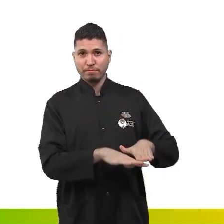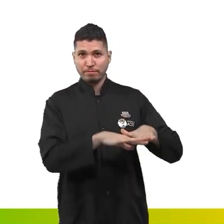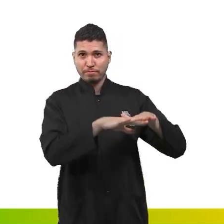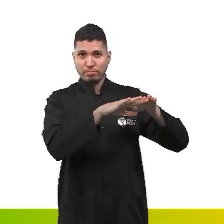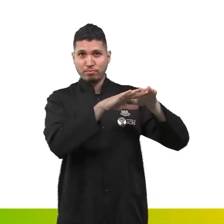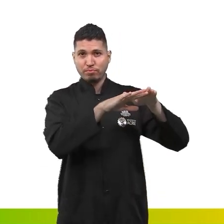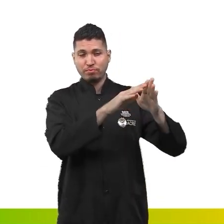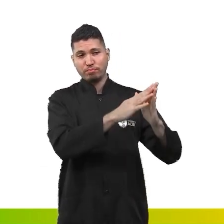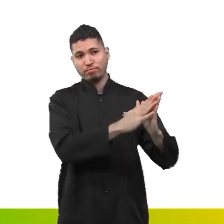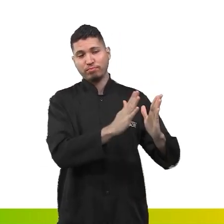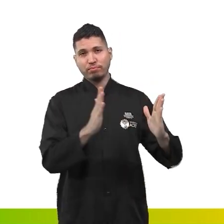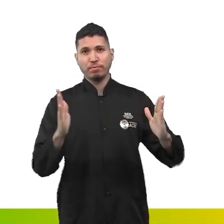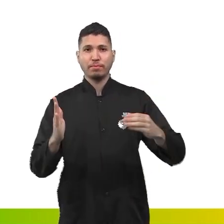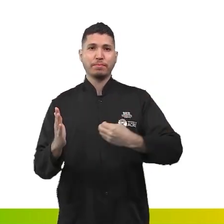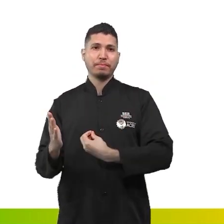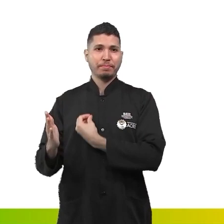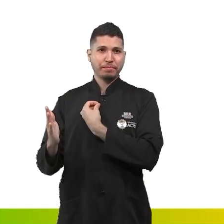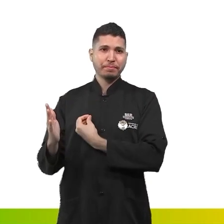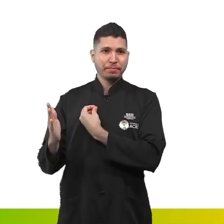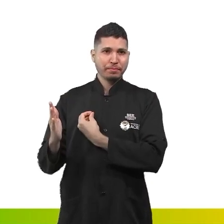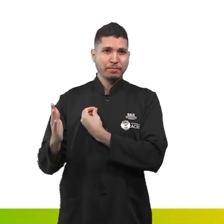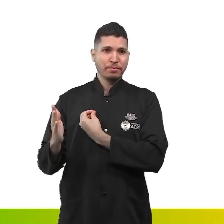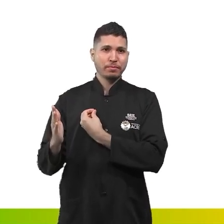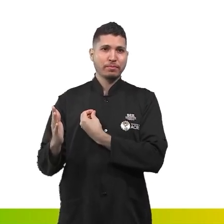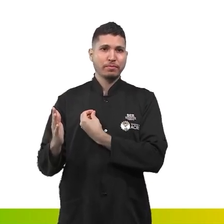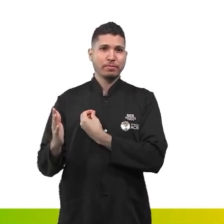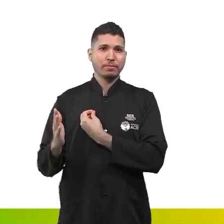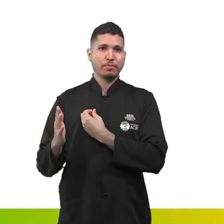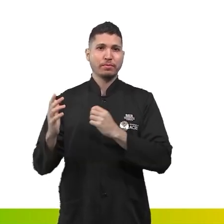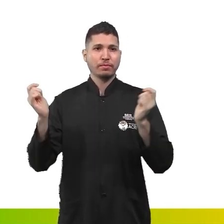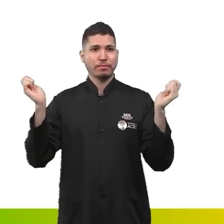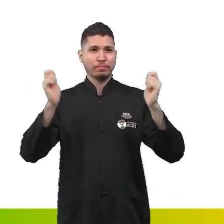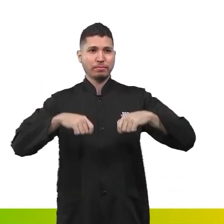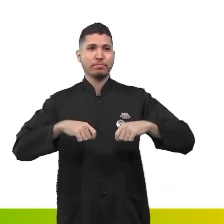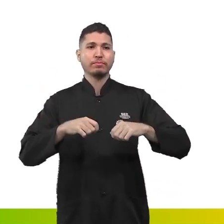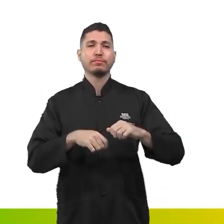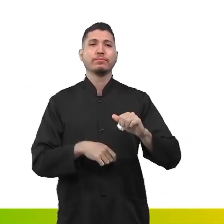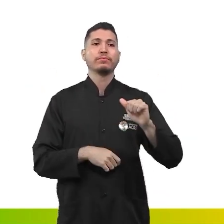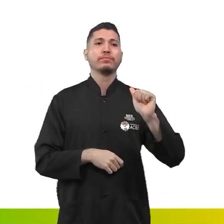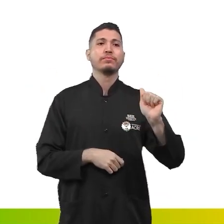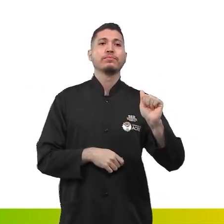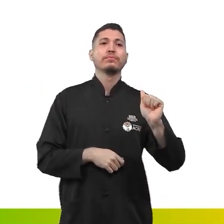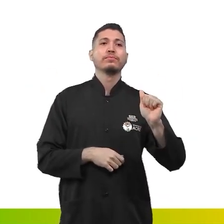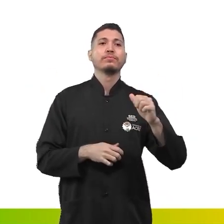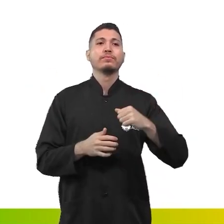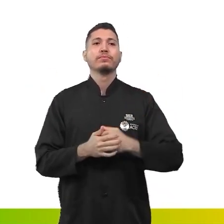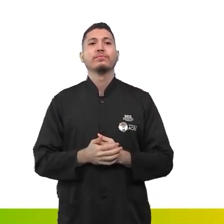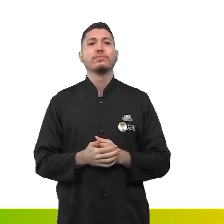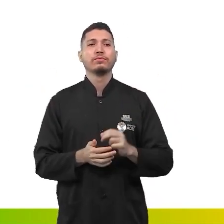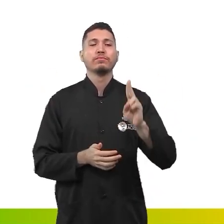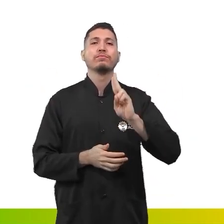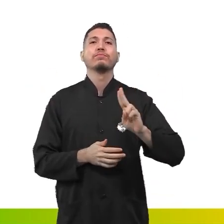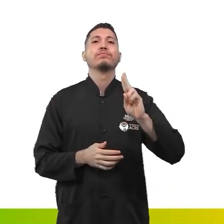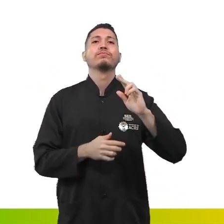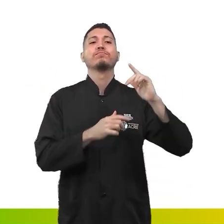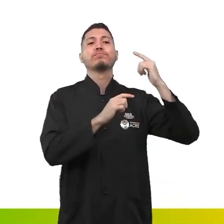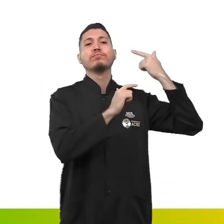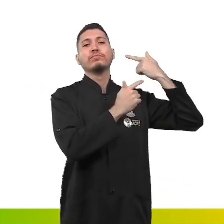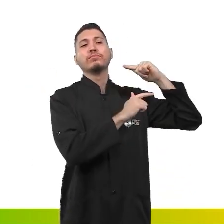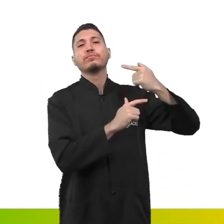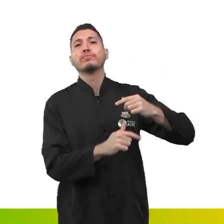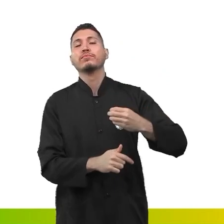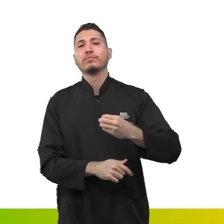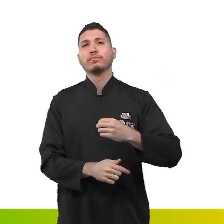para torná-lo capaz de, letra A, transmitir a herança biológica, B,